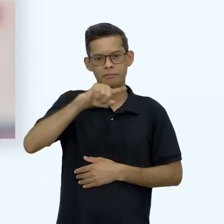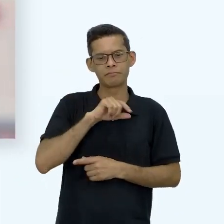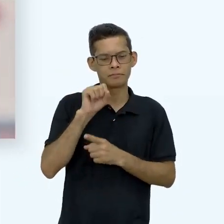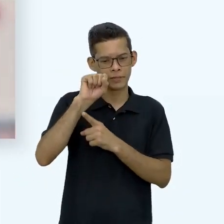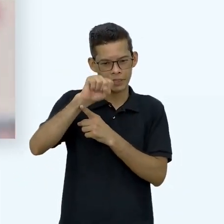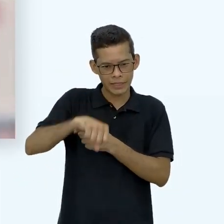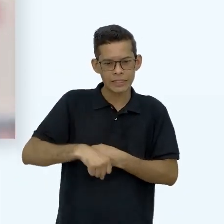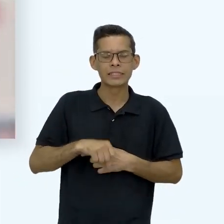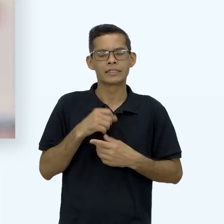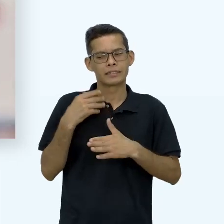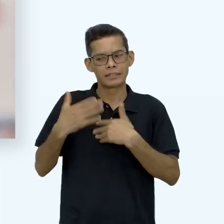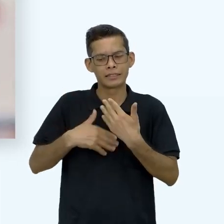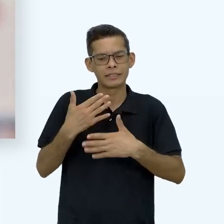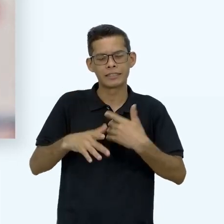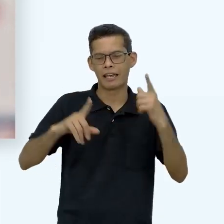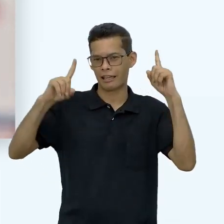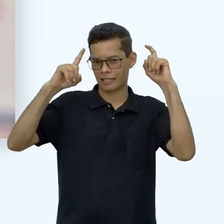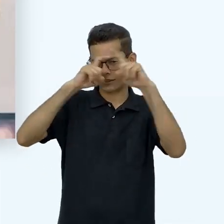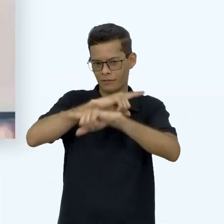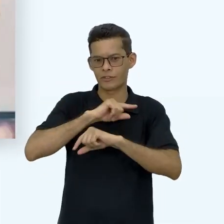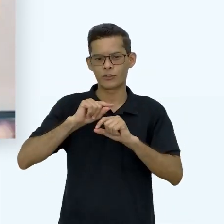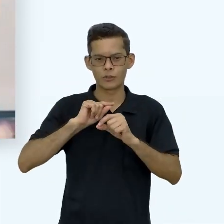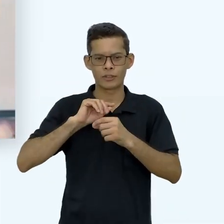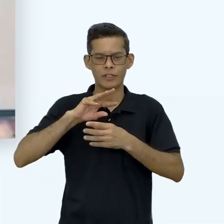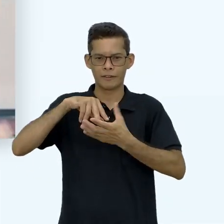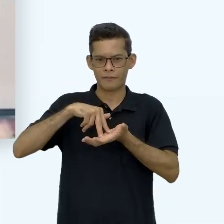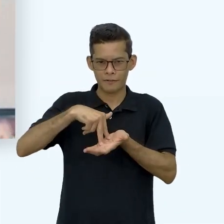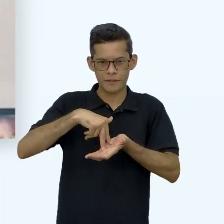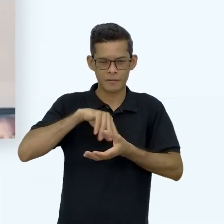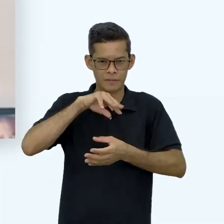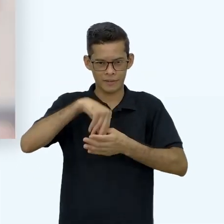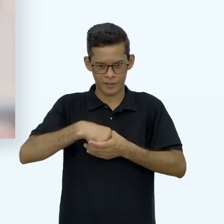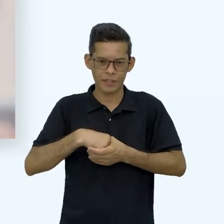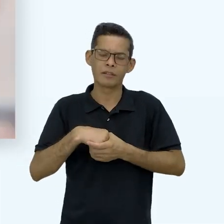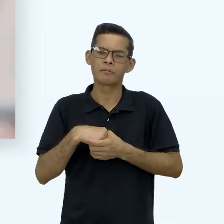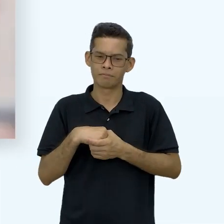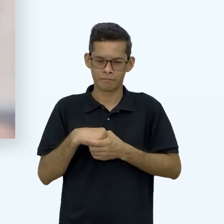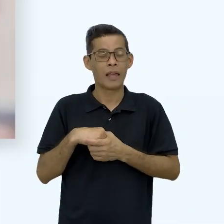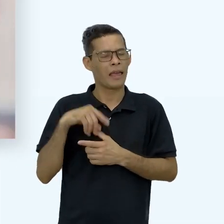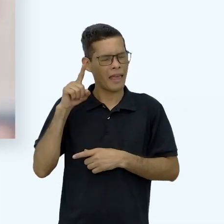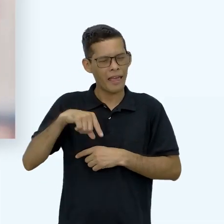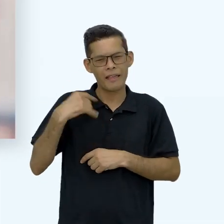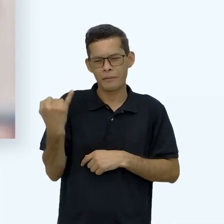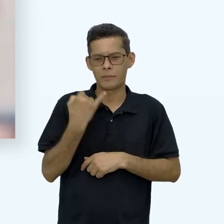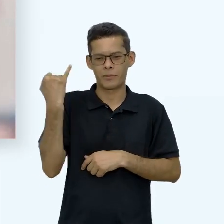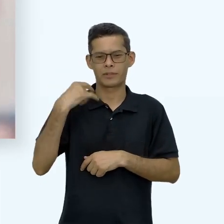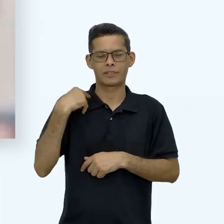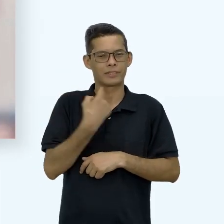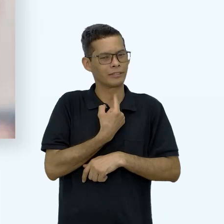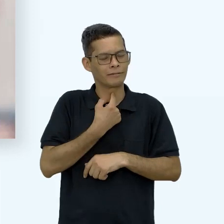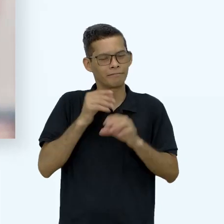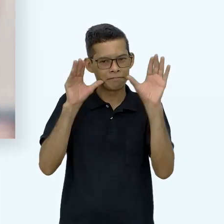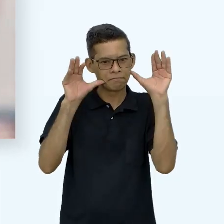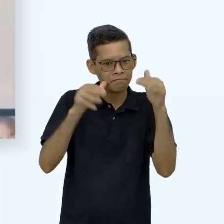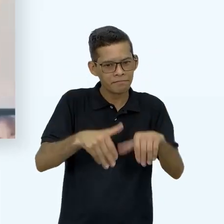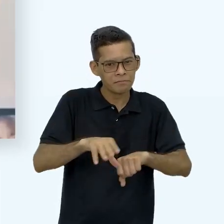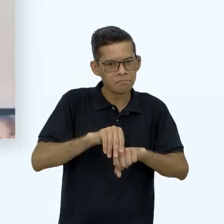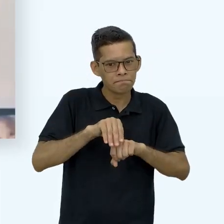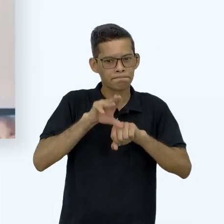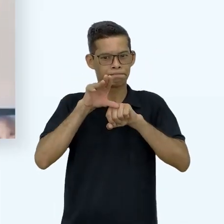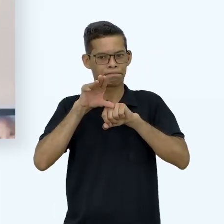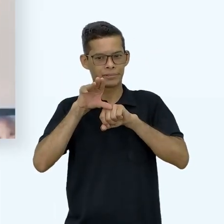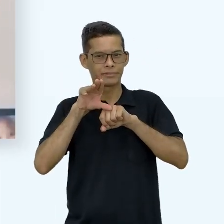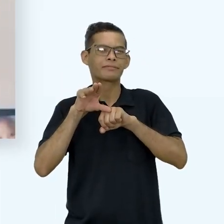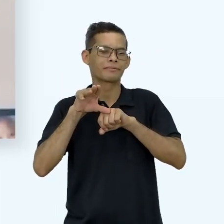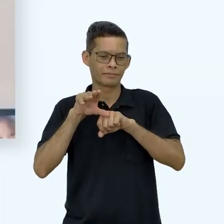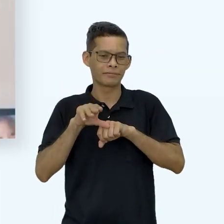é cada vez mais difícil se manter na fronteira do conhecimento, mas a segunda, que cada vez é mais valioso para quem consegue fazer isso. Os ganhos que isso